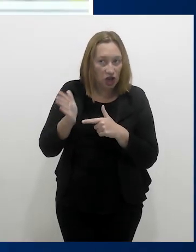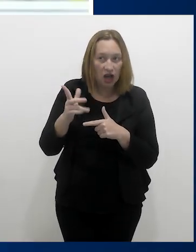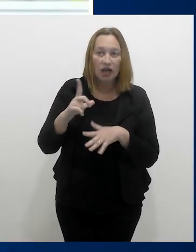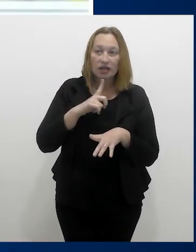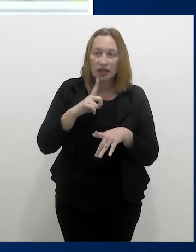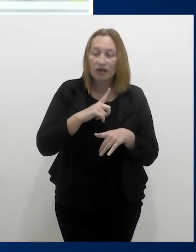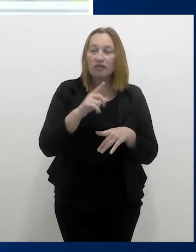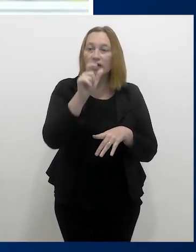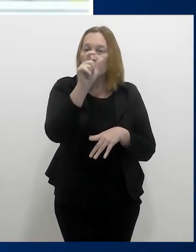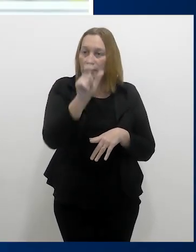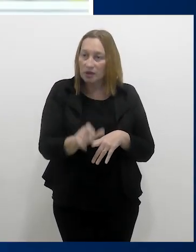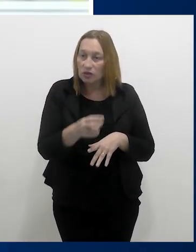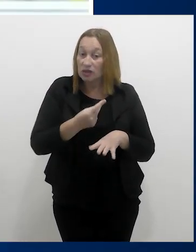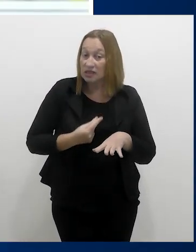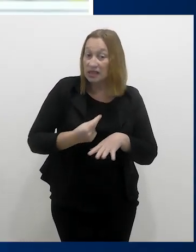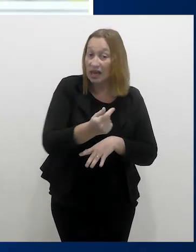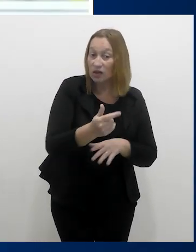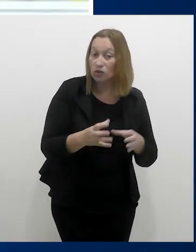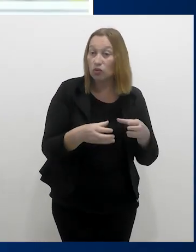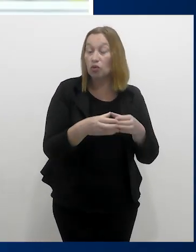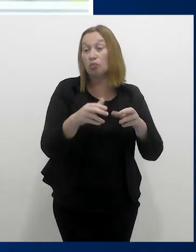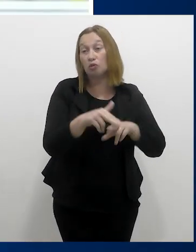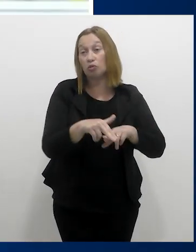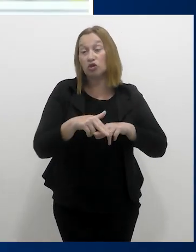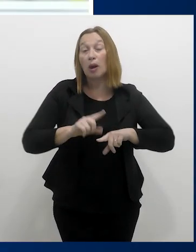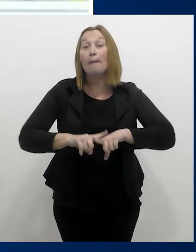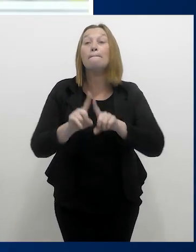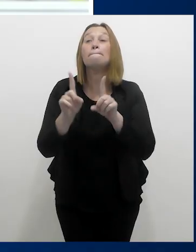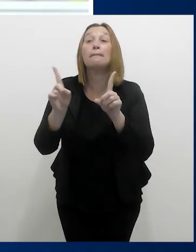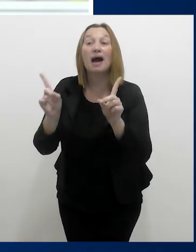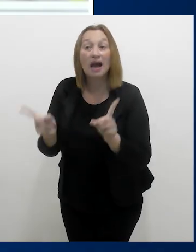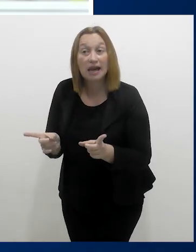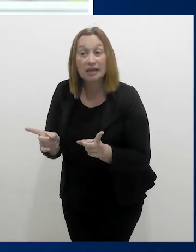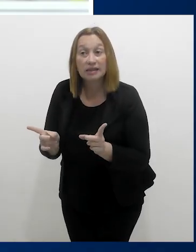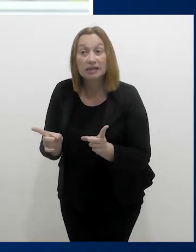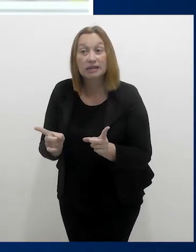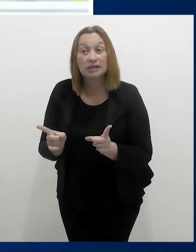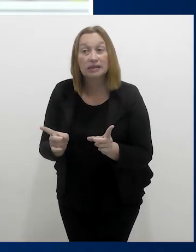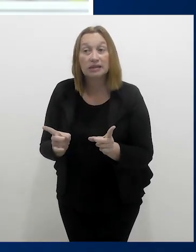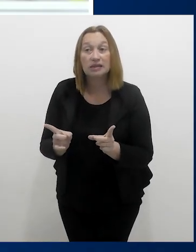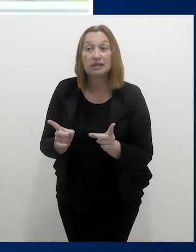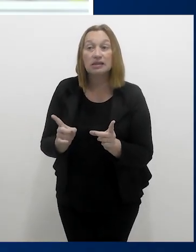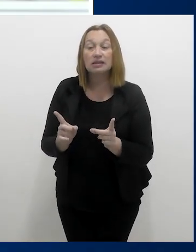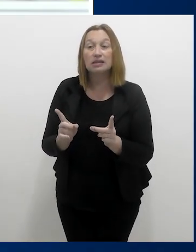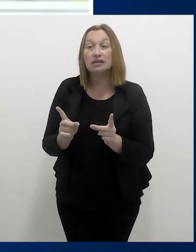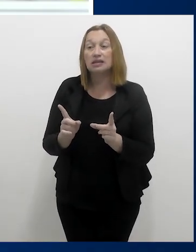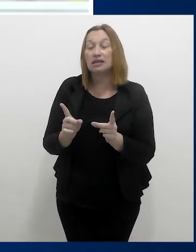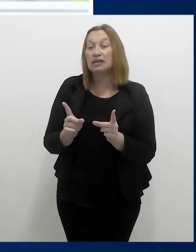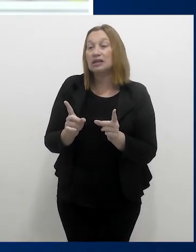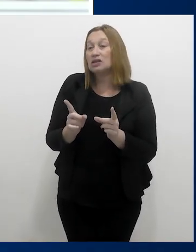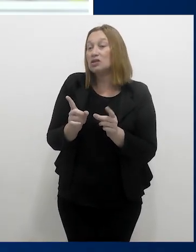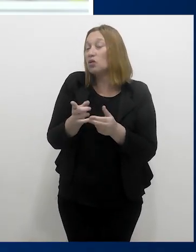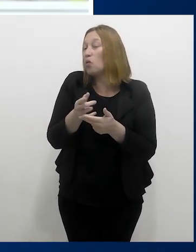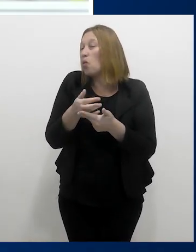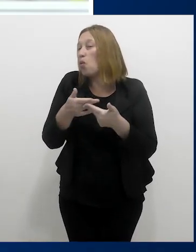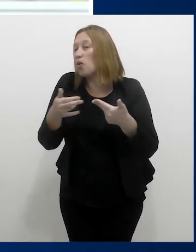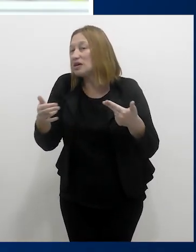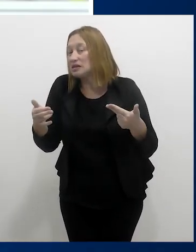já teve gente que saiu do grupo por conta disso, mas não é uma coisa, são